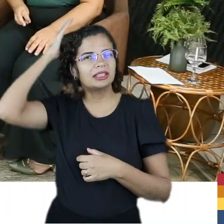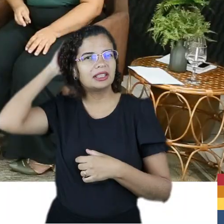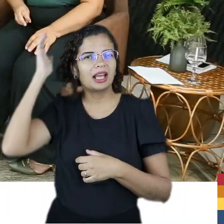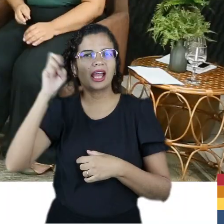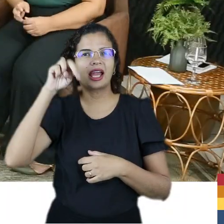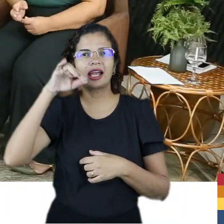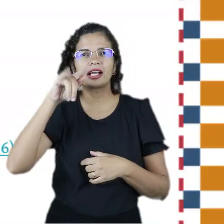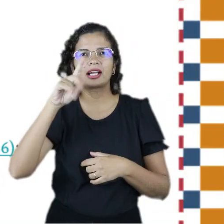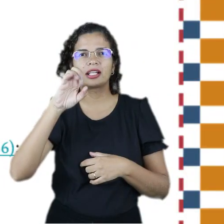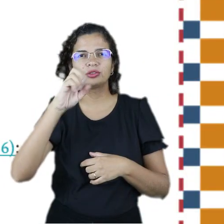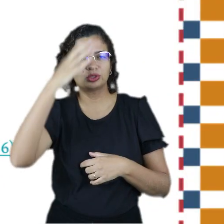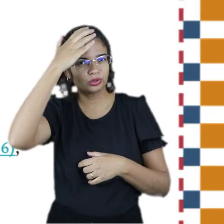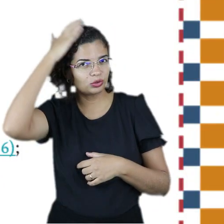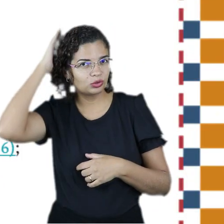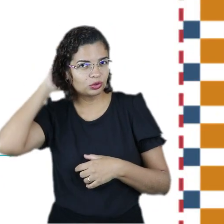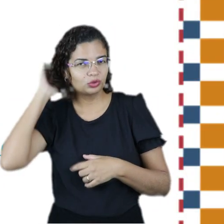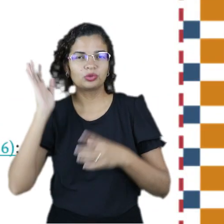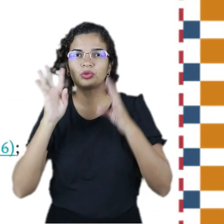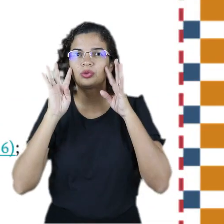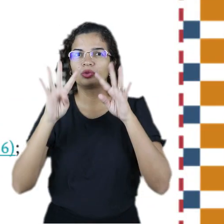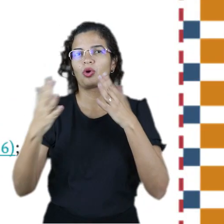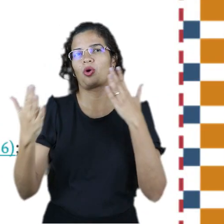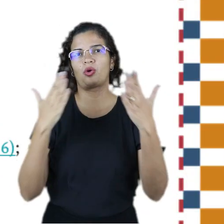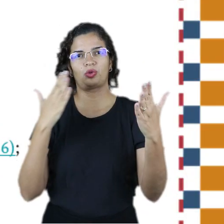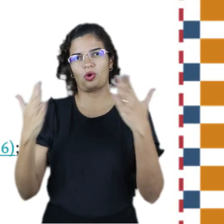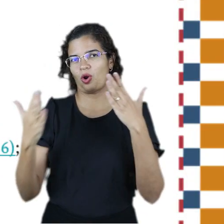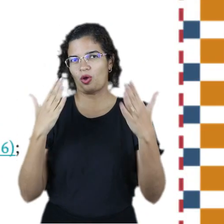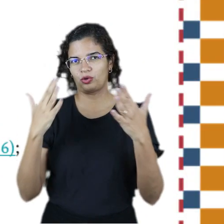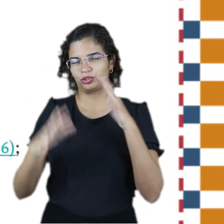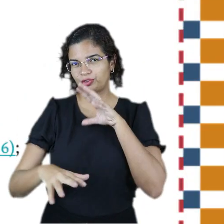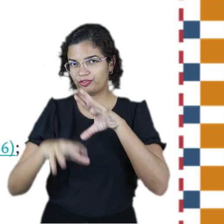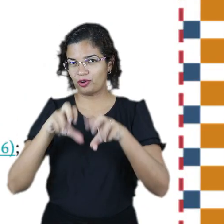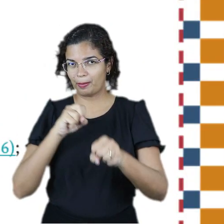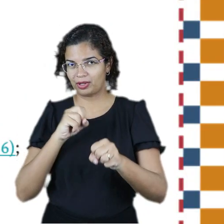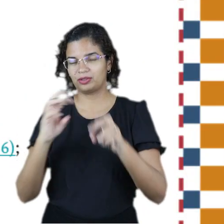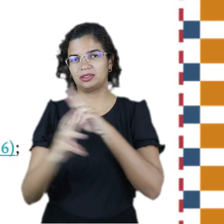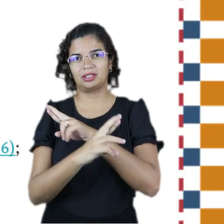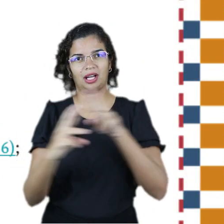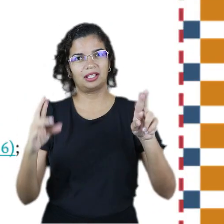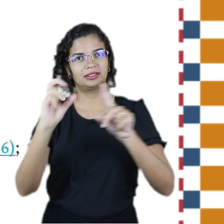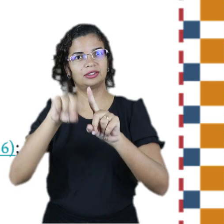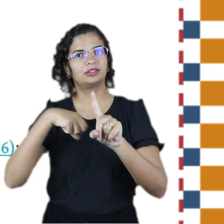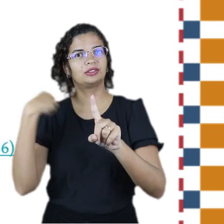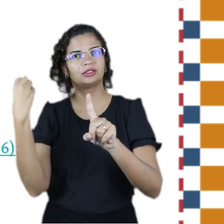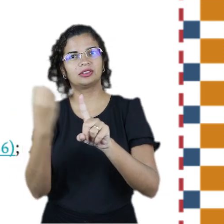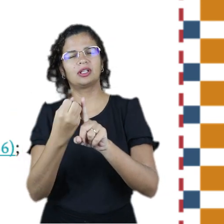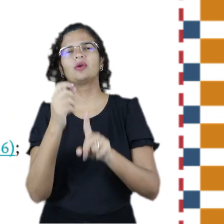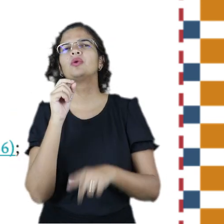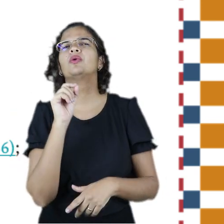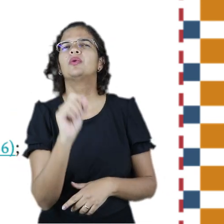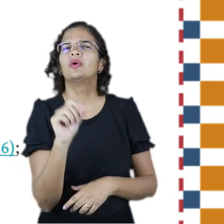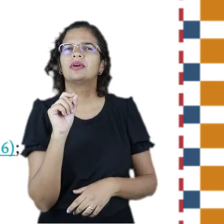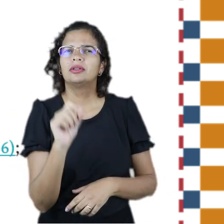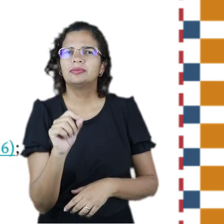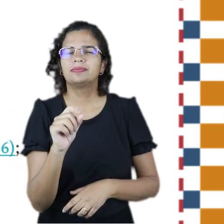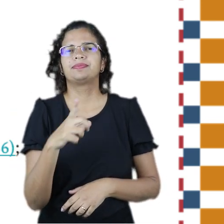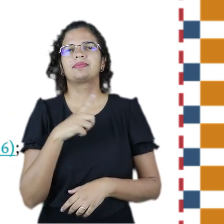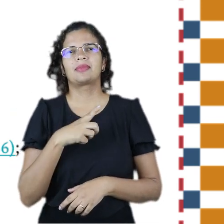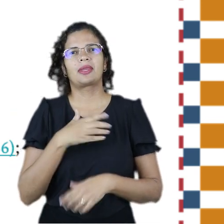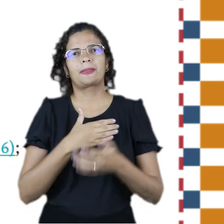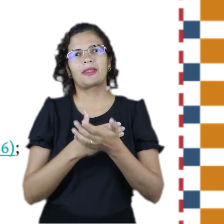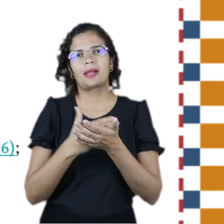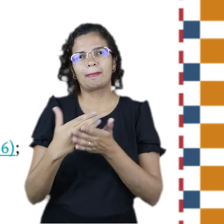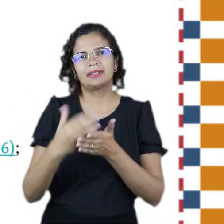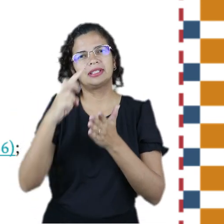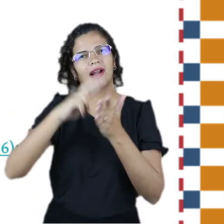Então, toda essa leitura sobre educação, trabalho, ela vem desde os períodos, desde